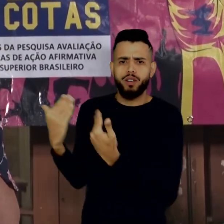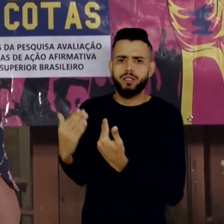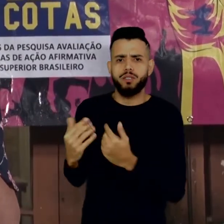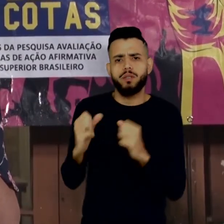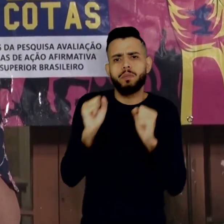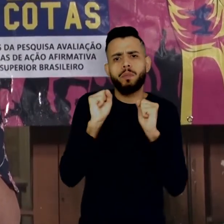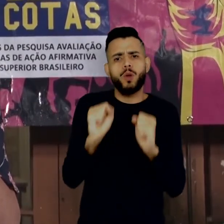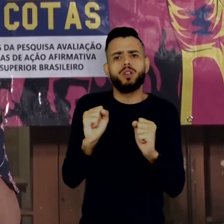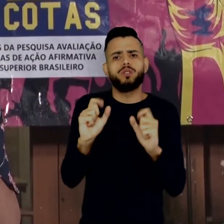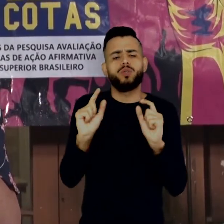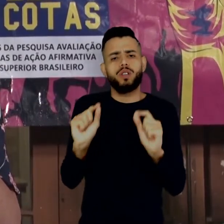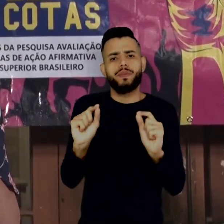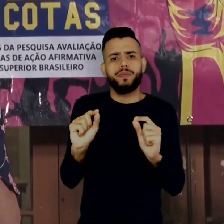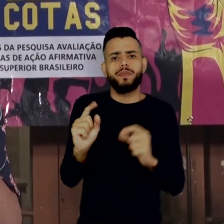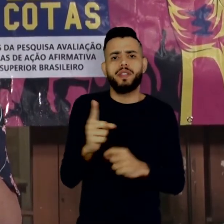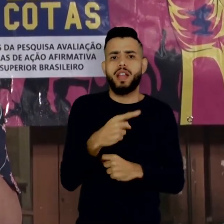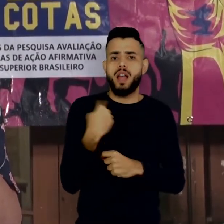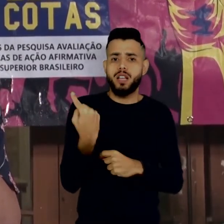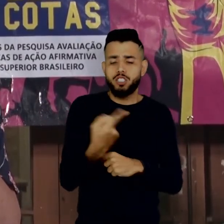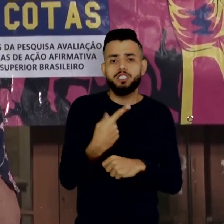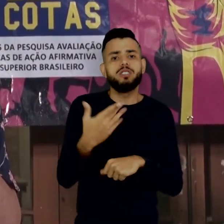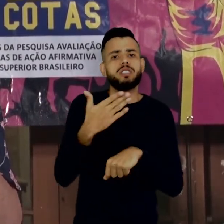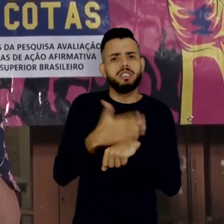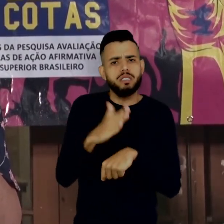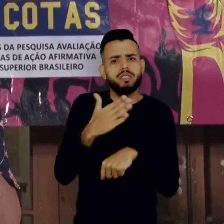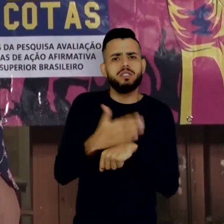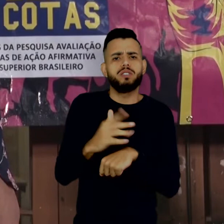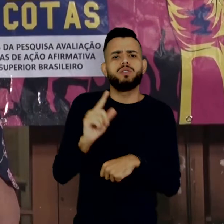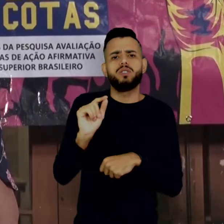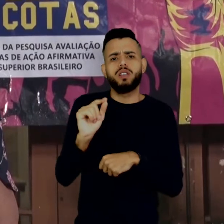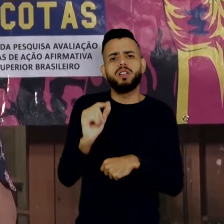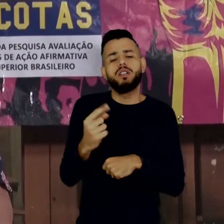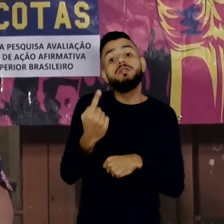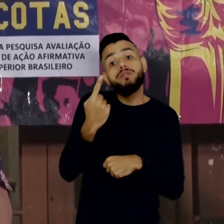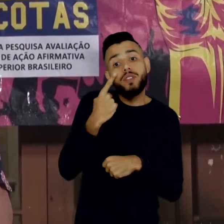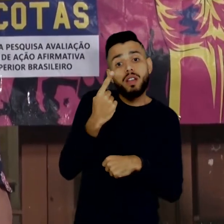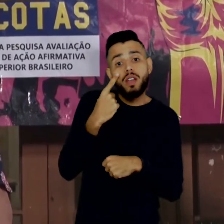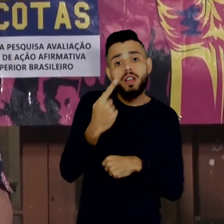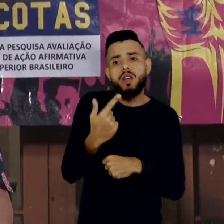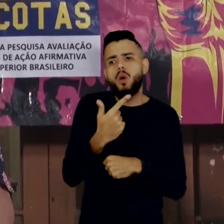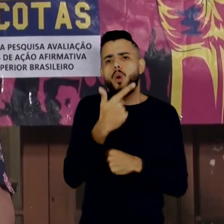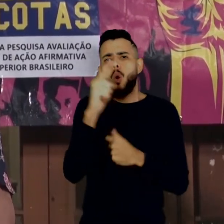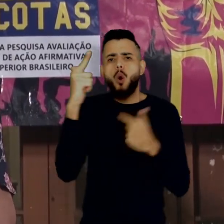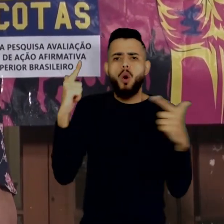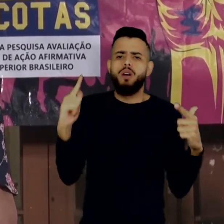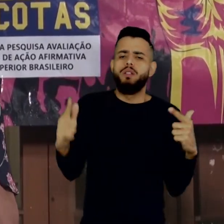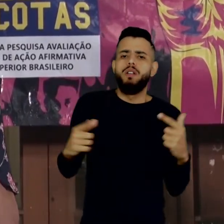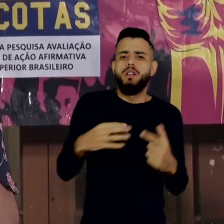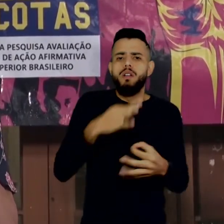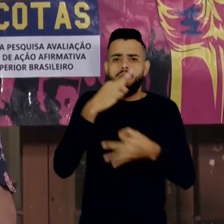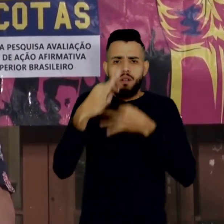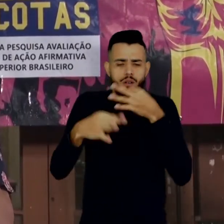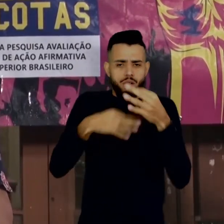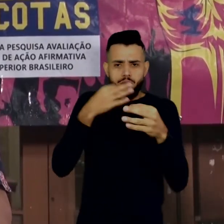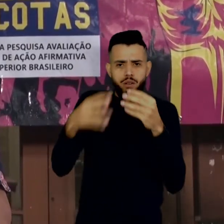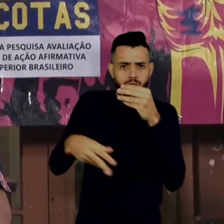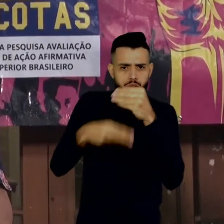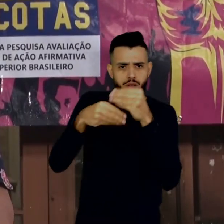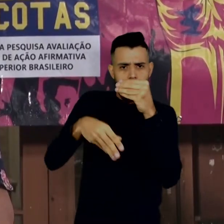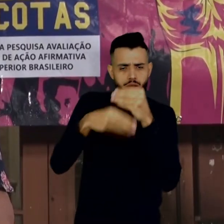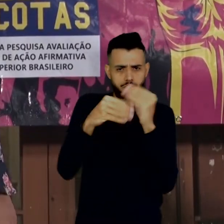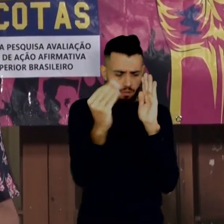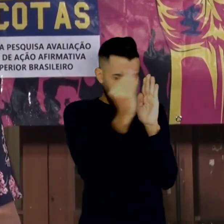justamente a gente fazer esse exercício de identificar outras recomendações que possam ser